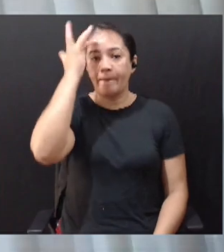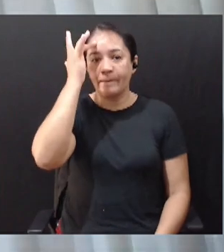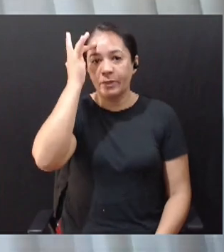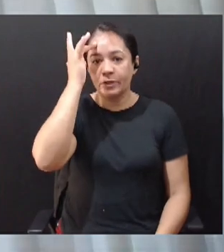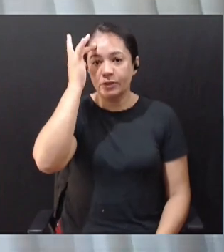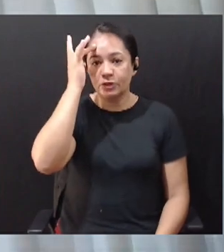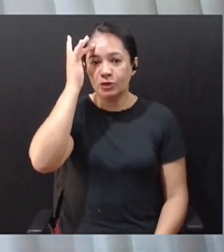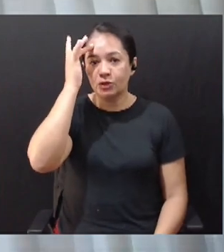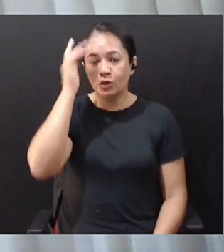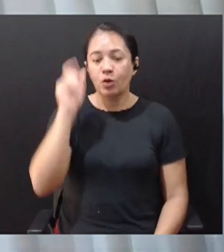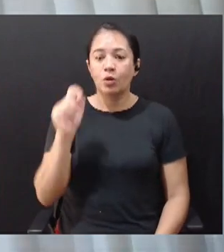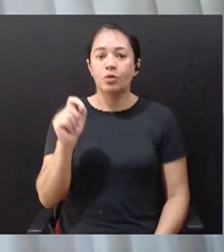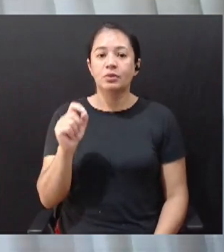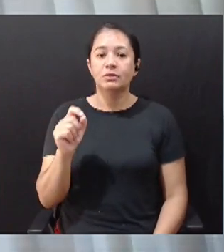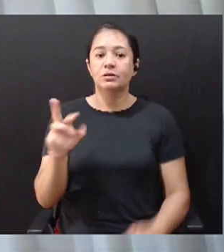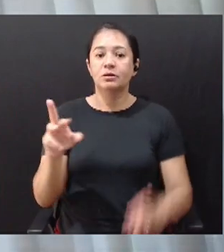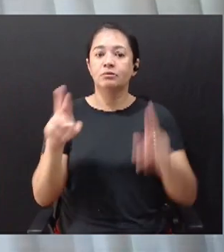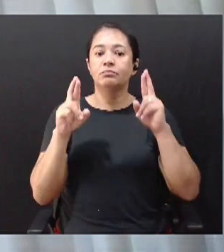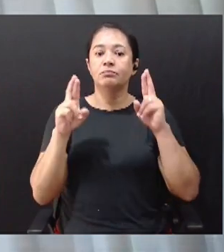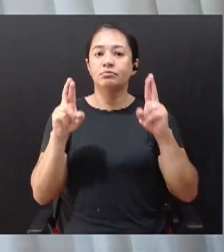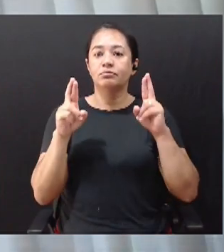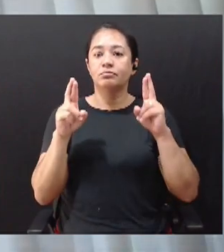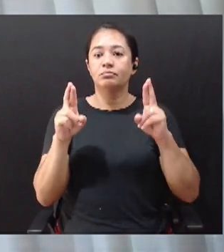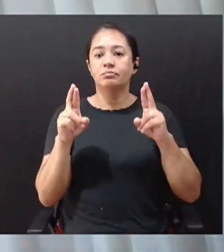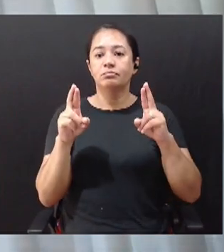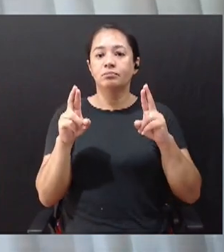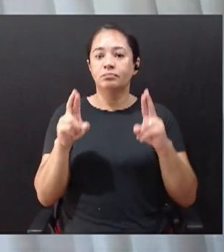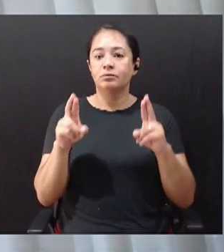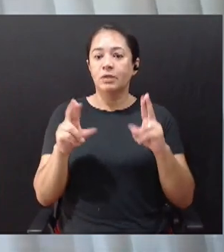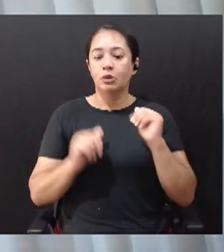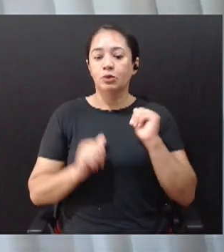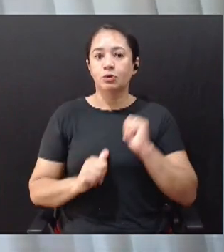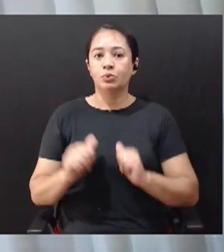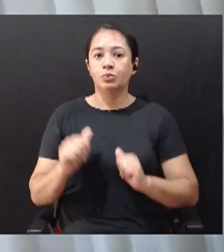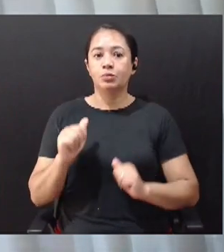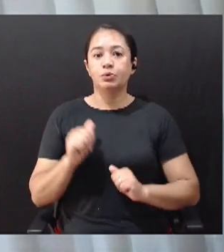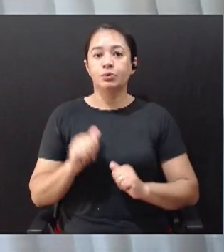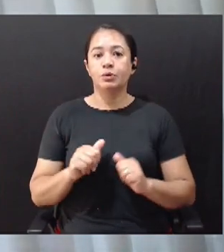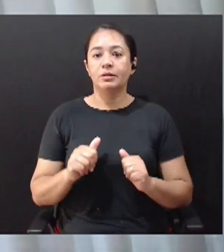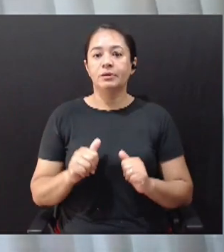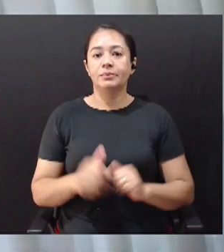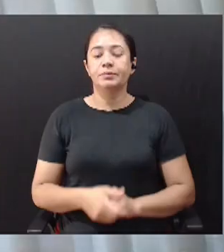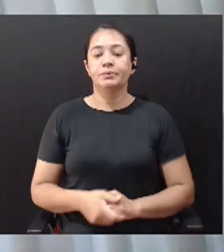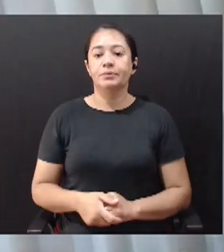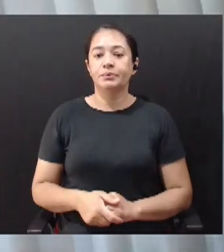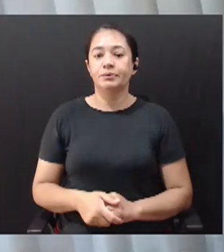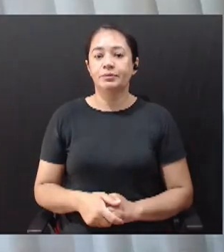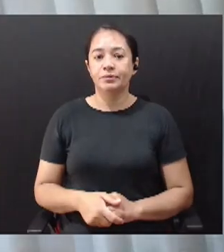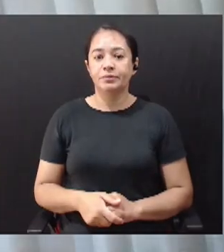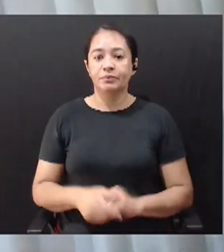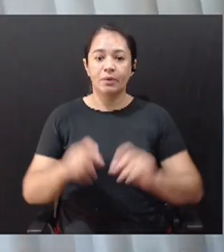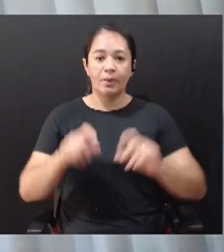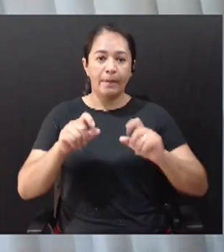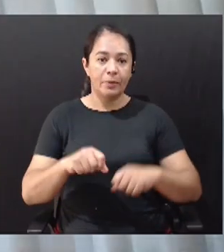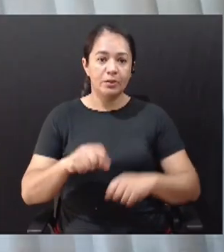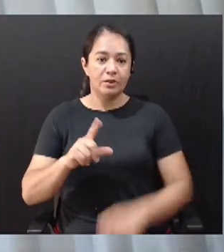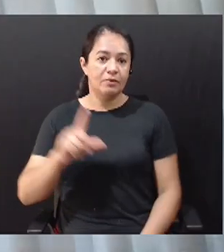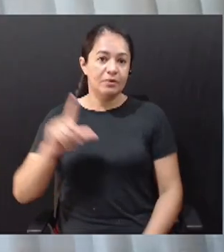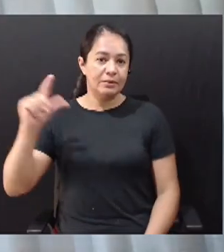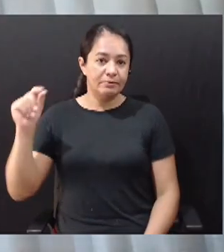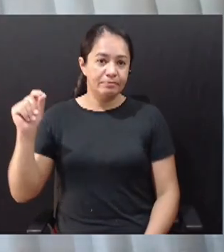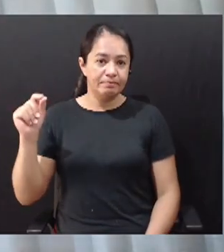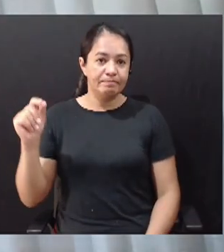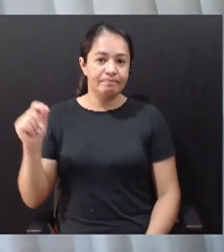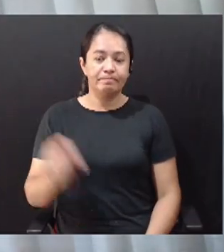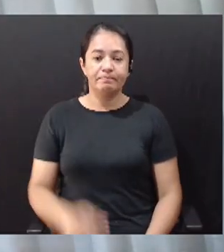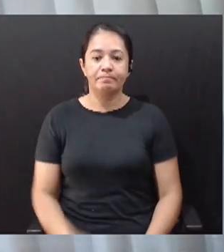aquela expectativa, né? Aquela ansiedade positiva de que ele vai sair daquela rotina, né? Que ele